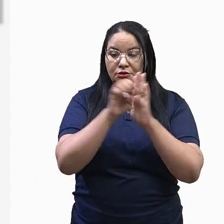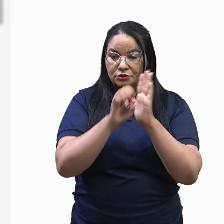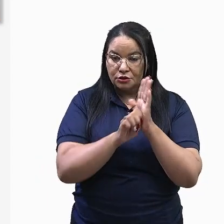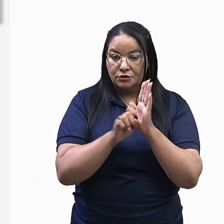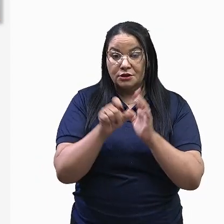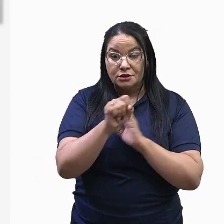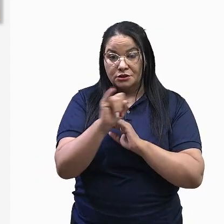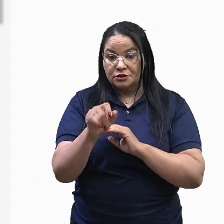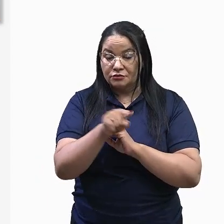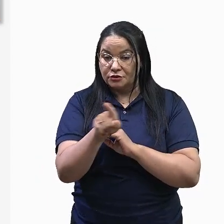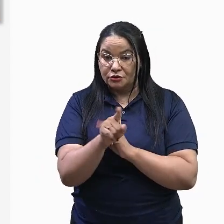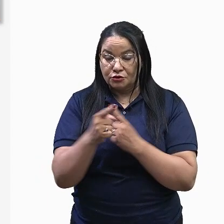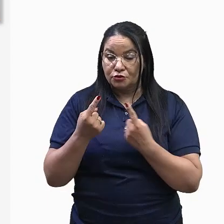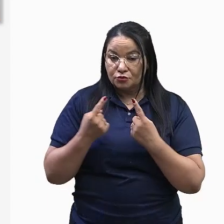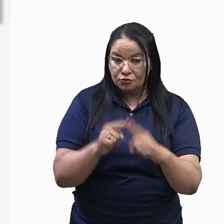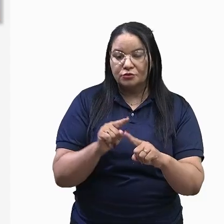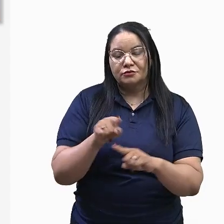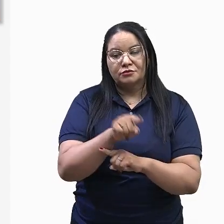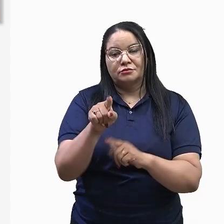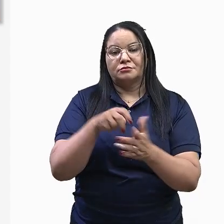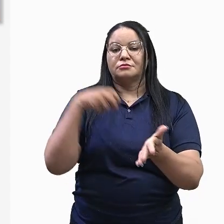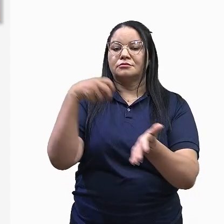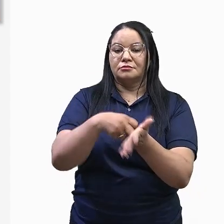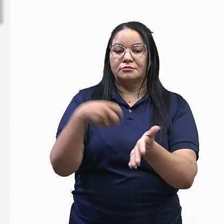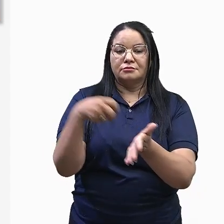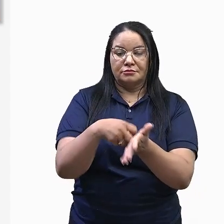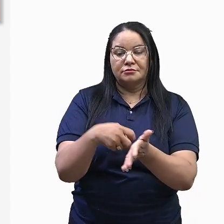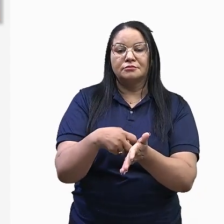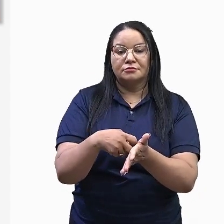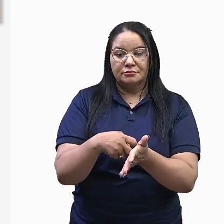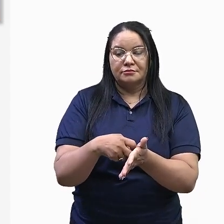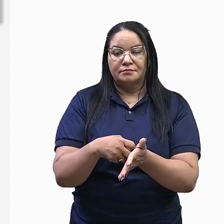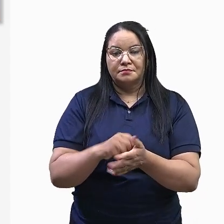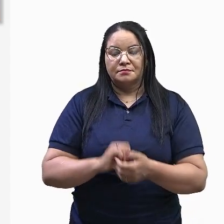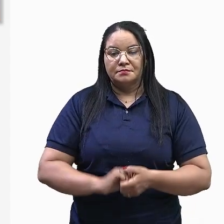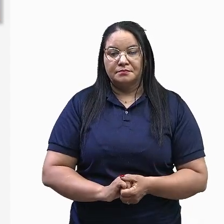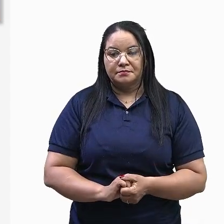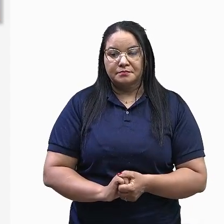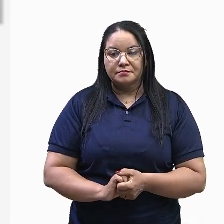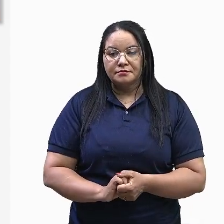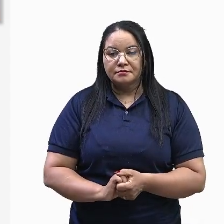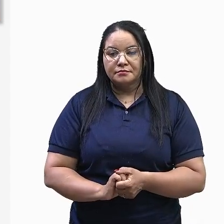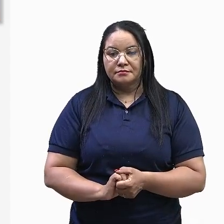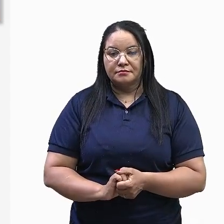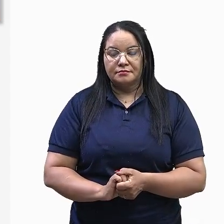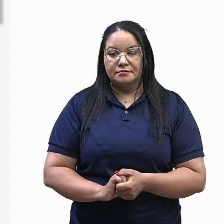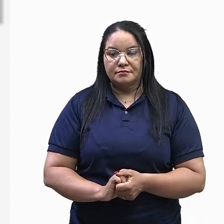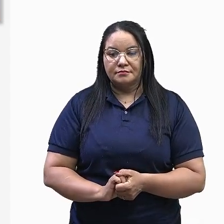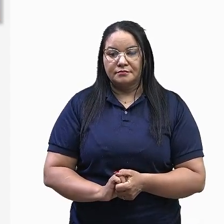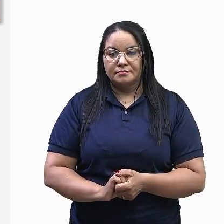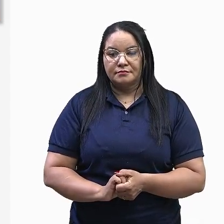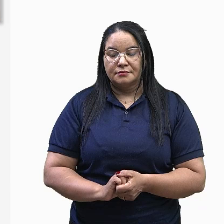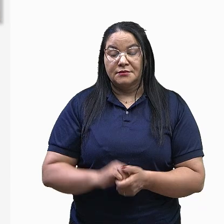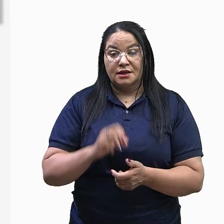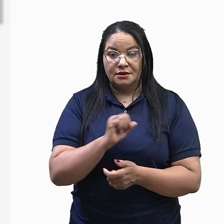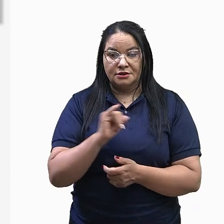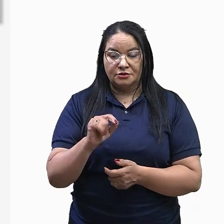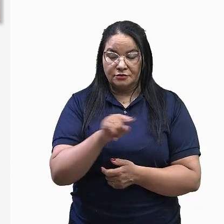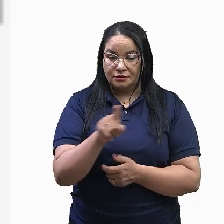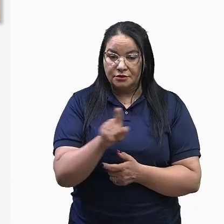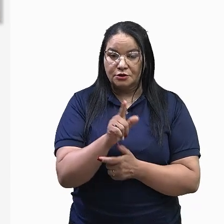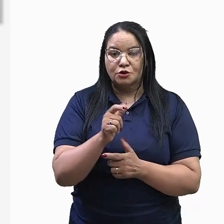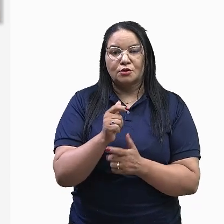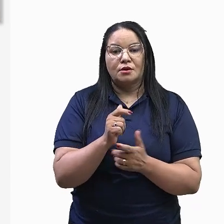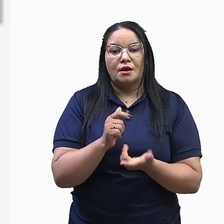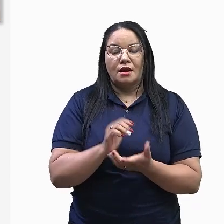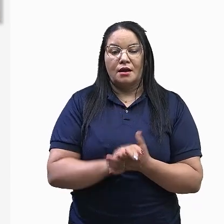transgredir, vai sofrer ali uma pena a respeito de cometer um determinado crime